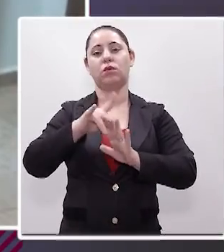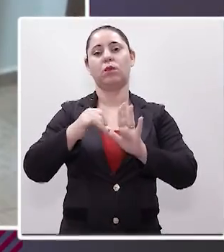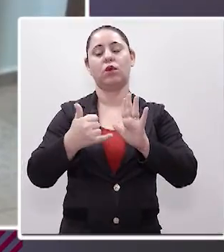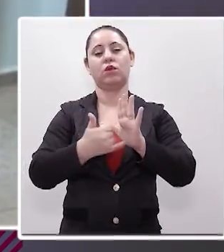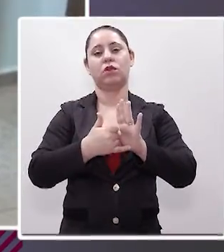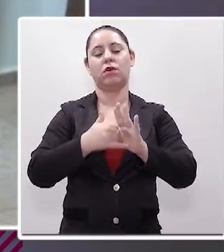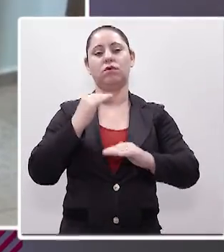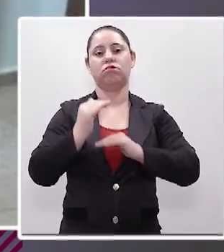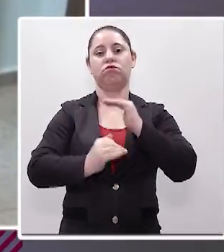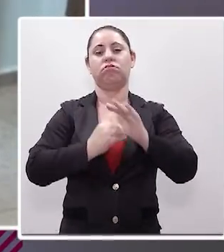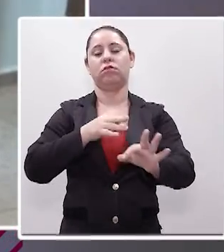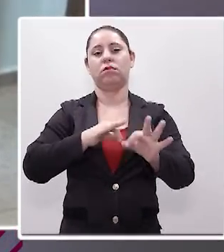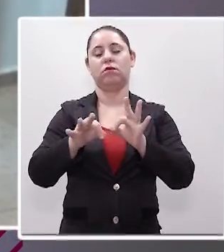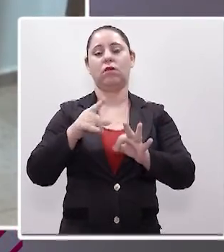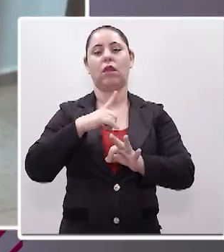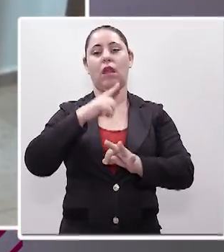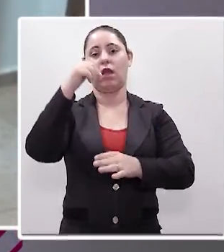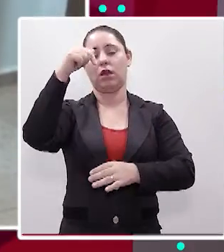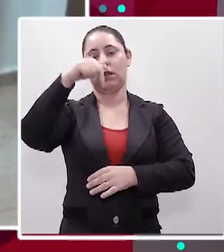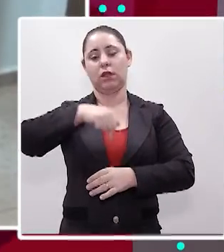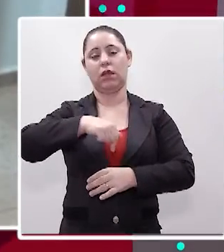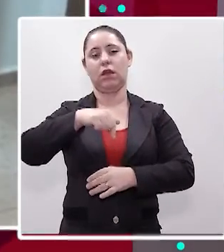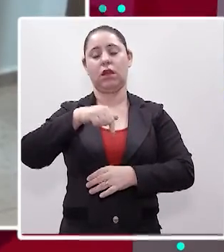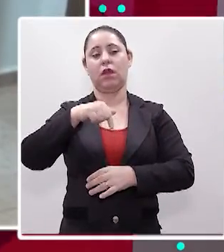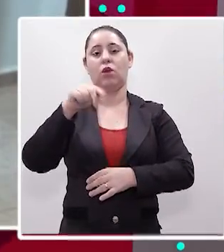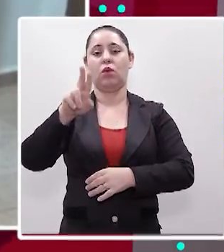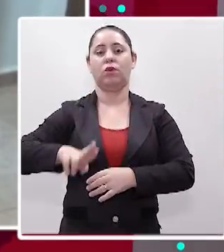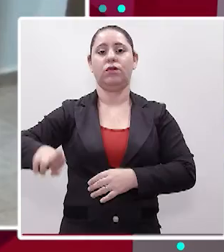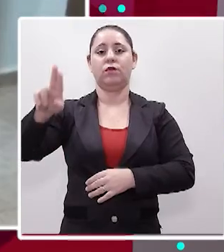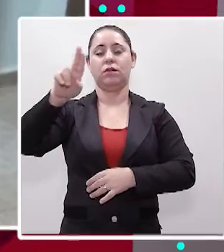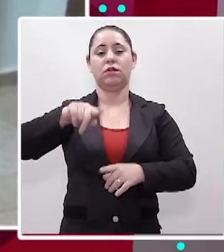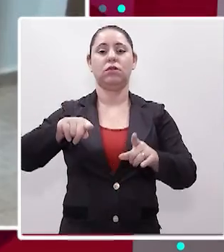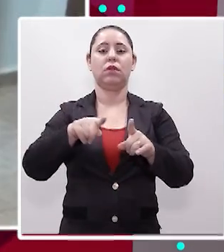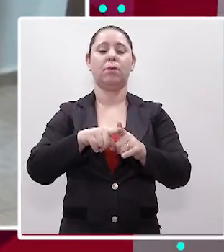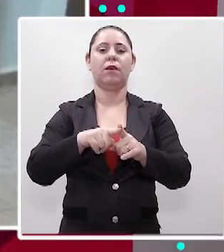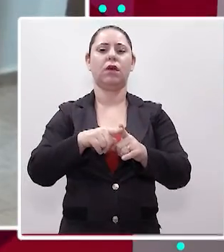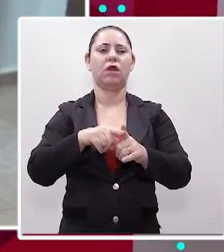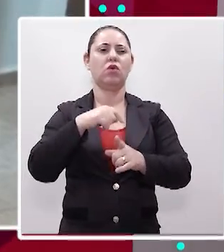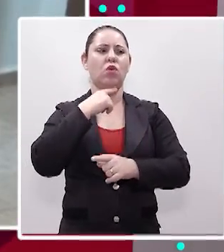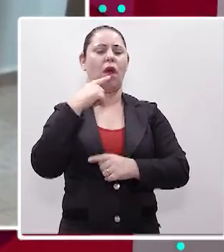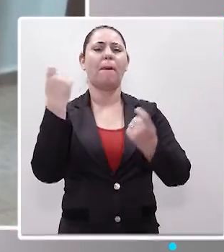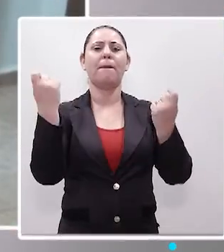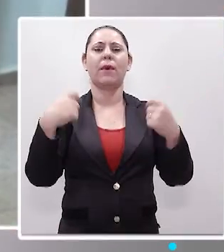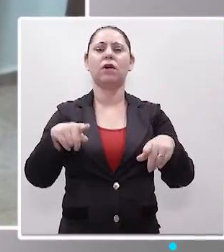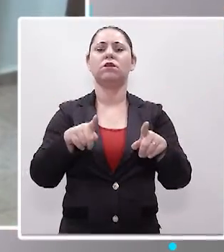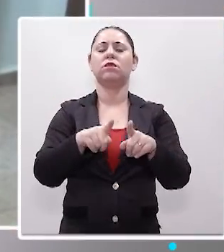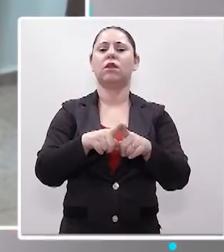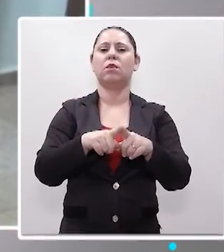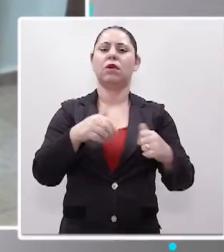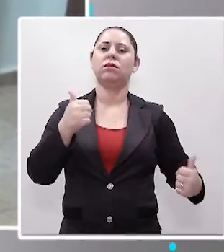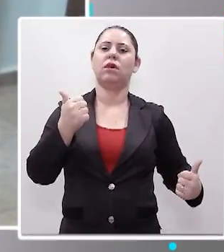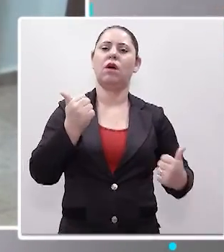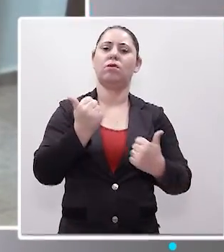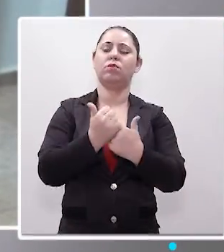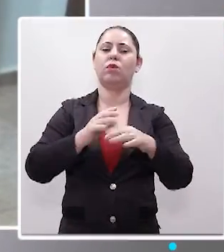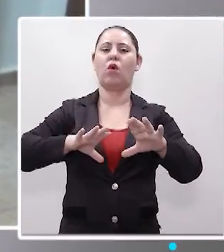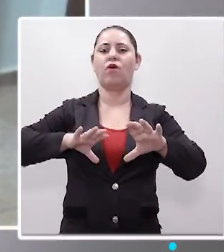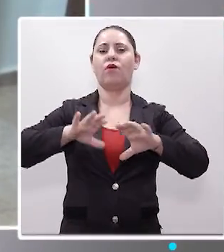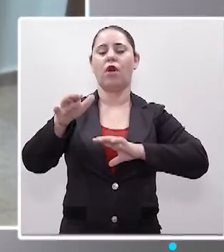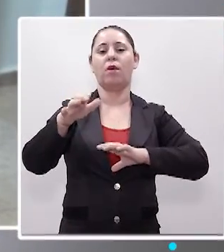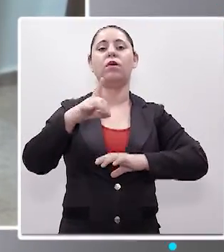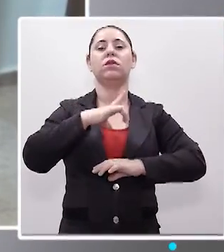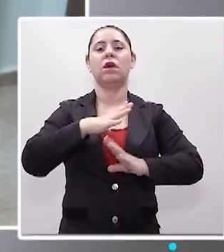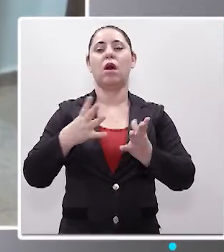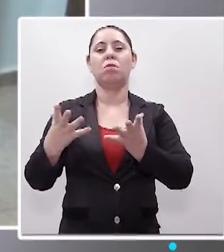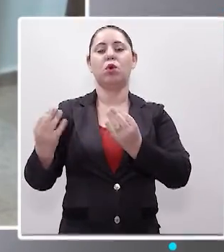pouco mais dos projetos que eu desenvolvo aqui na universidade, quem estiver precisando também de algum